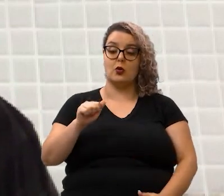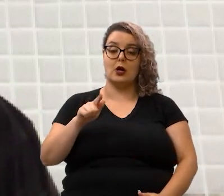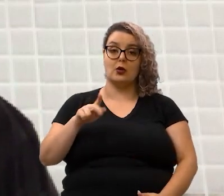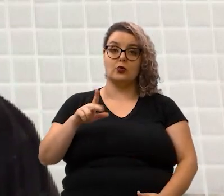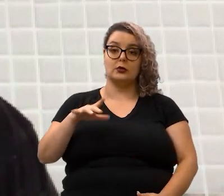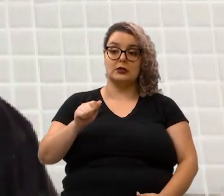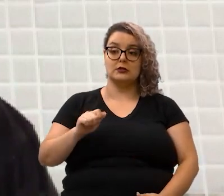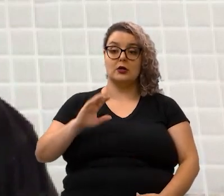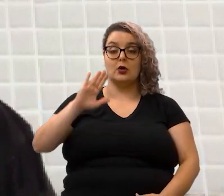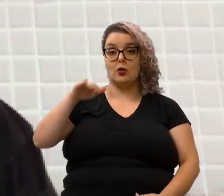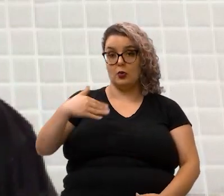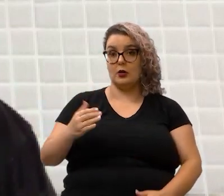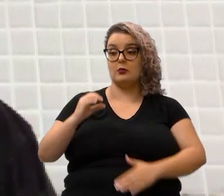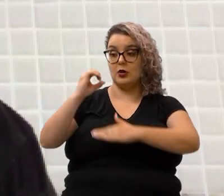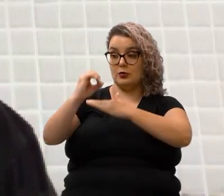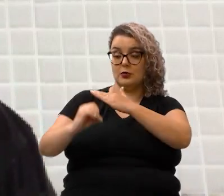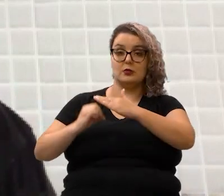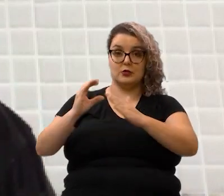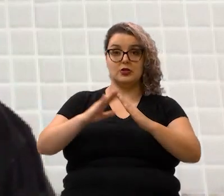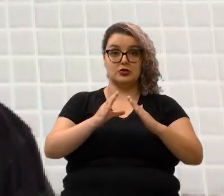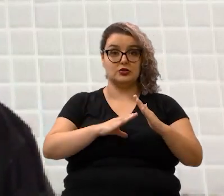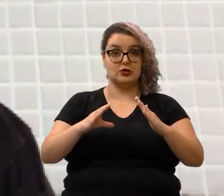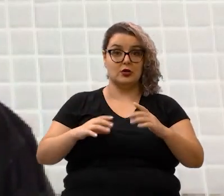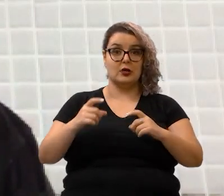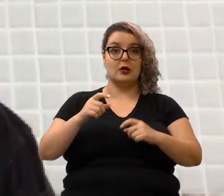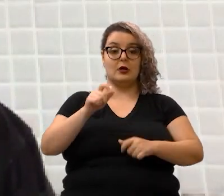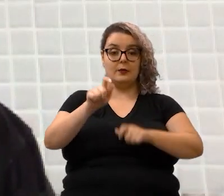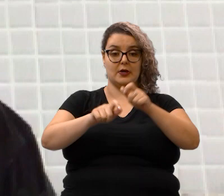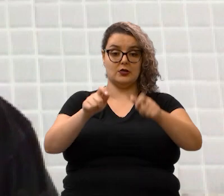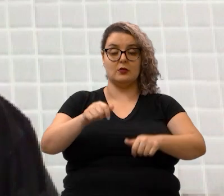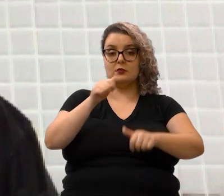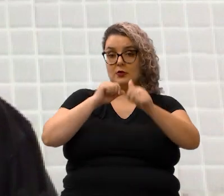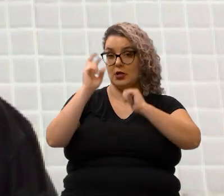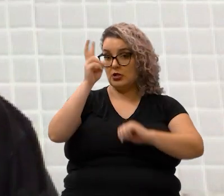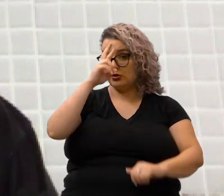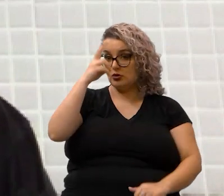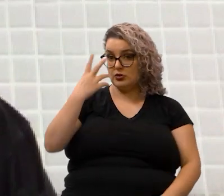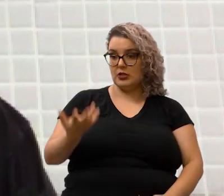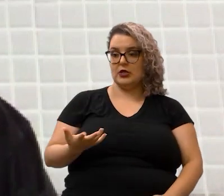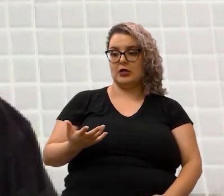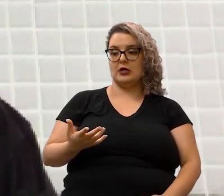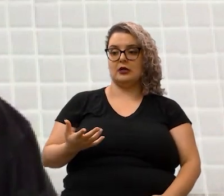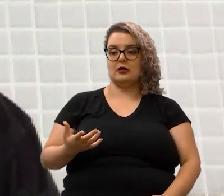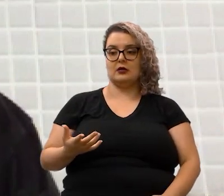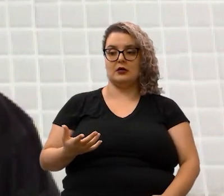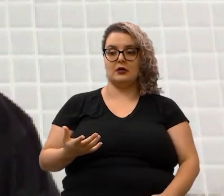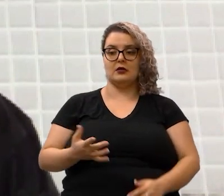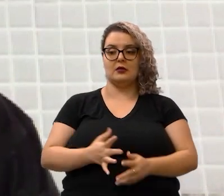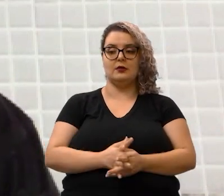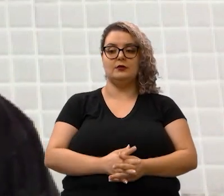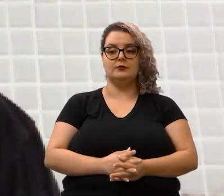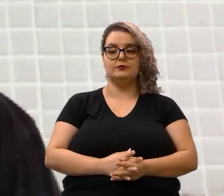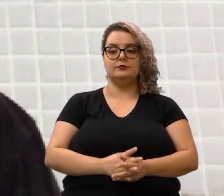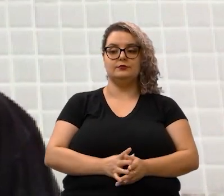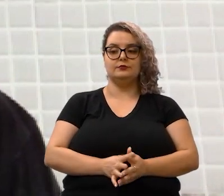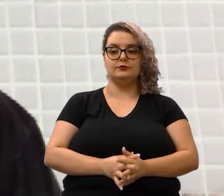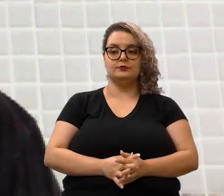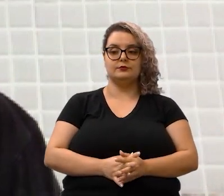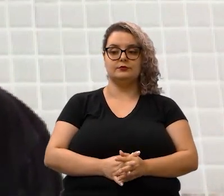cheguei a ver, quando eu dava plantões aí de clínica médica, pessoas alcoólatras, verdadeiramente ter